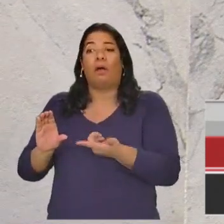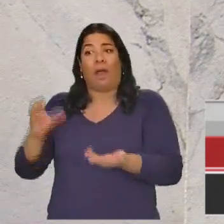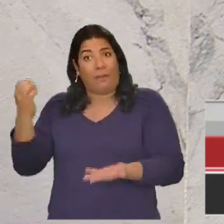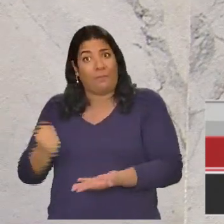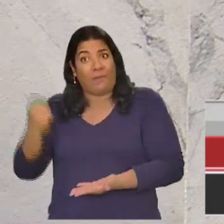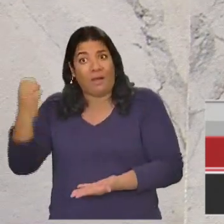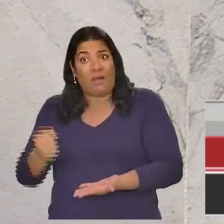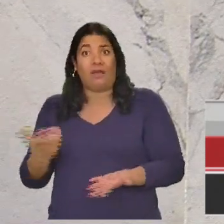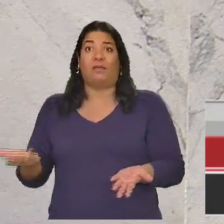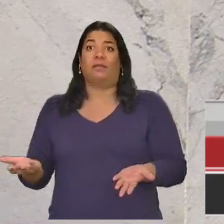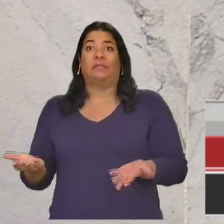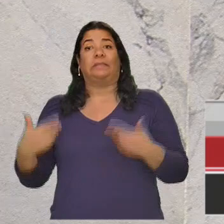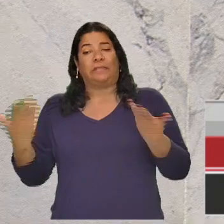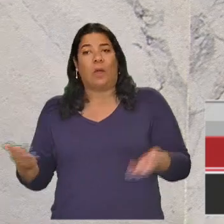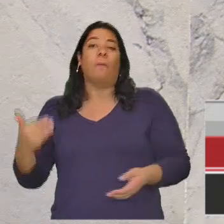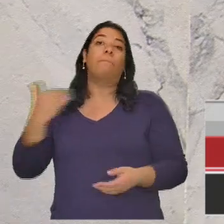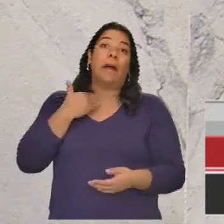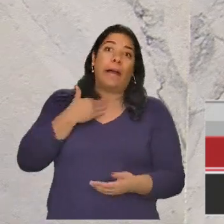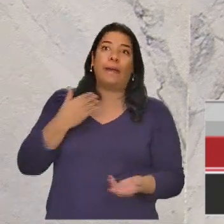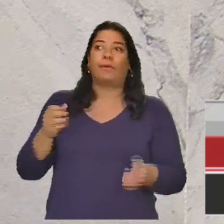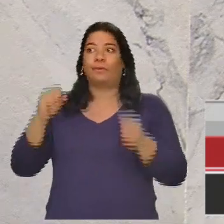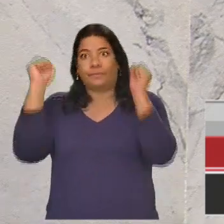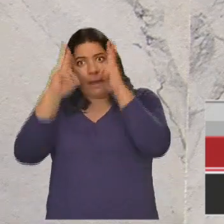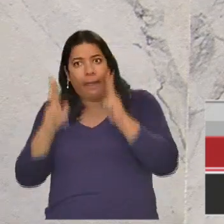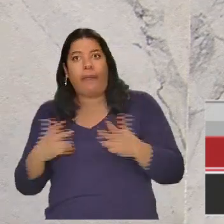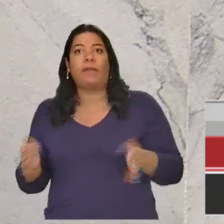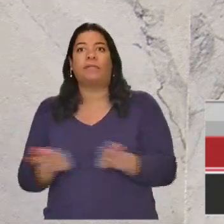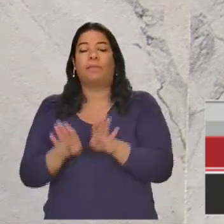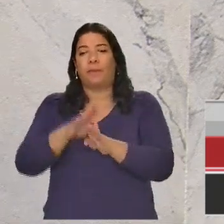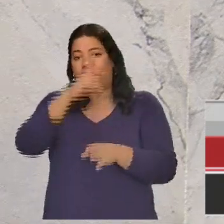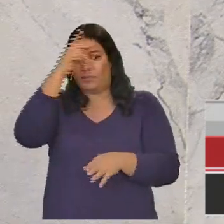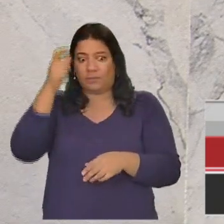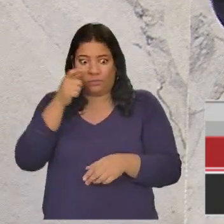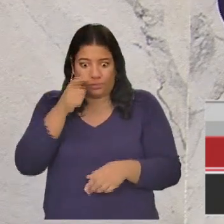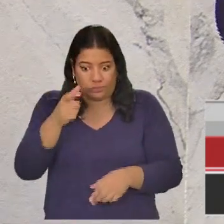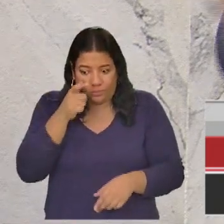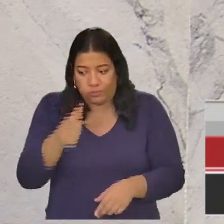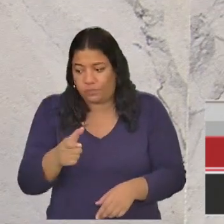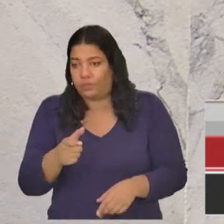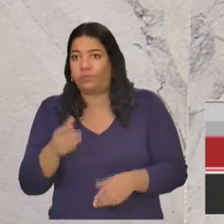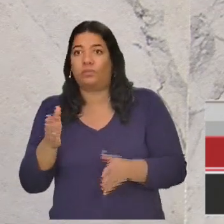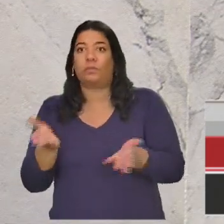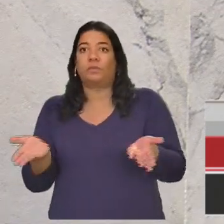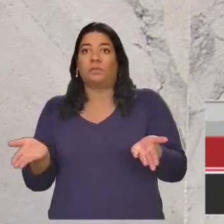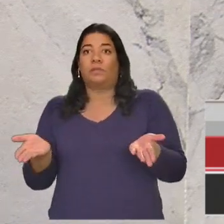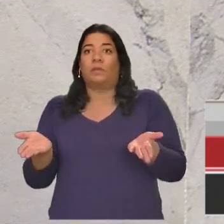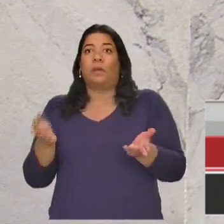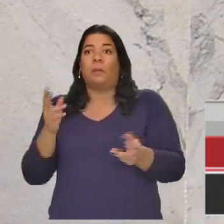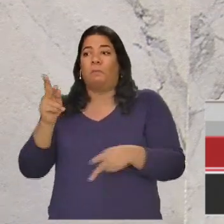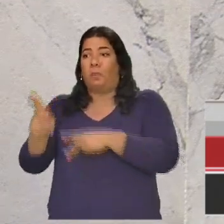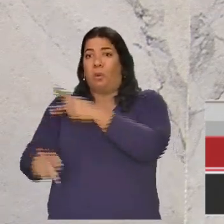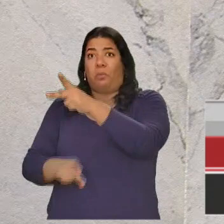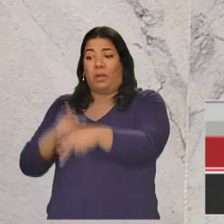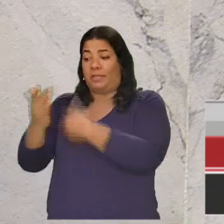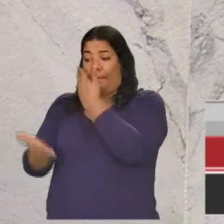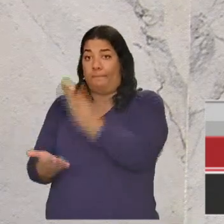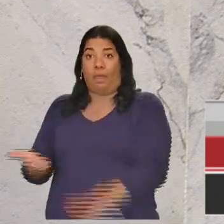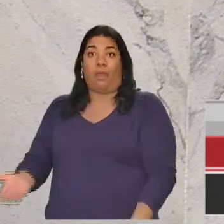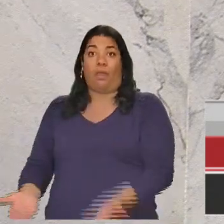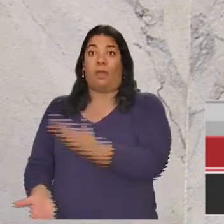os especuladores os rentistas o povo brasileiro não ganha nada o povo brasileiro só perde